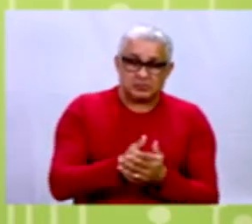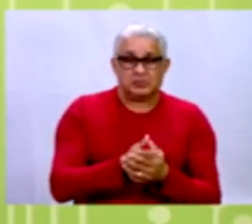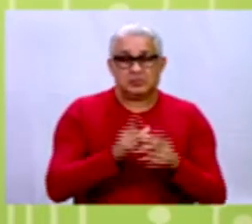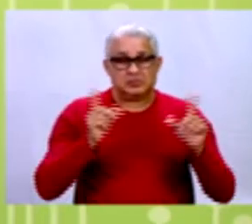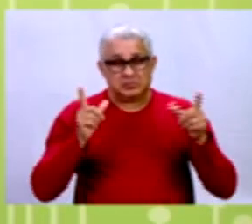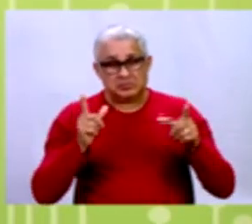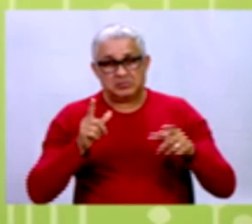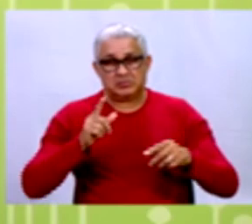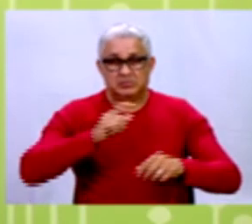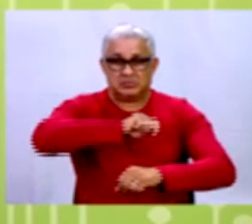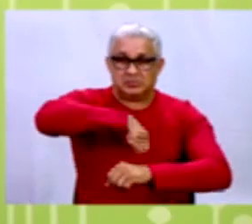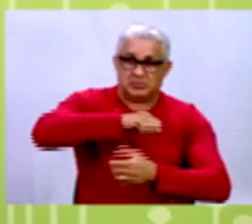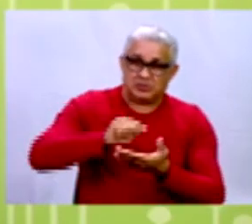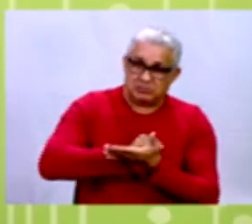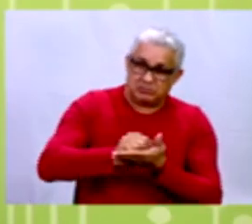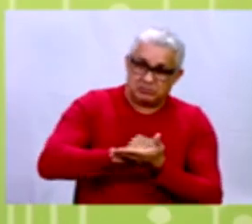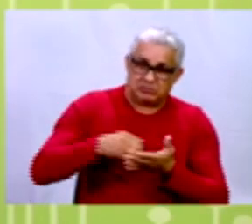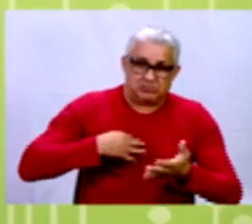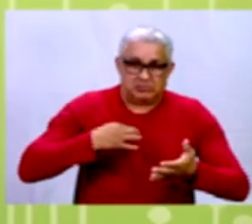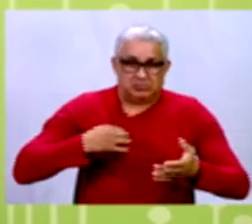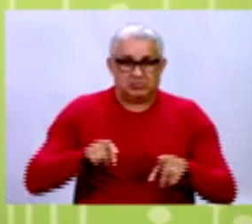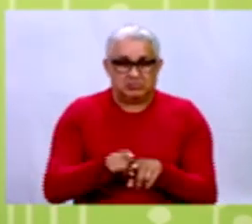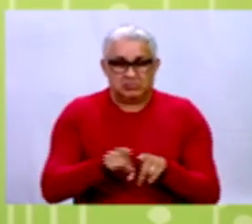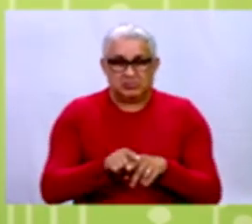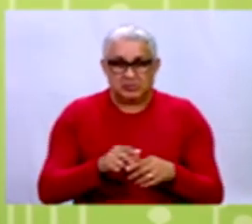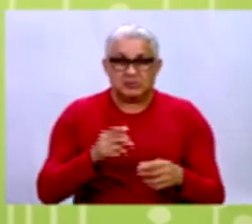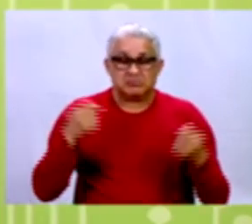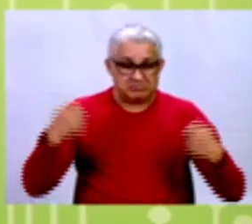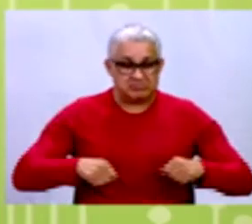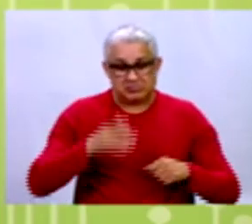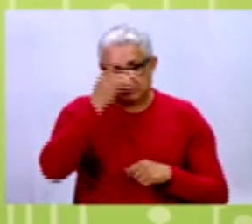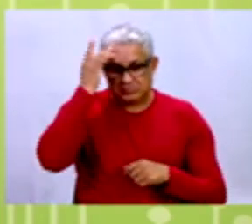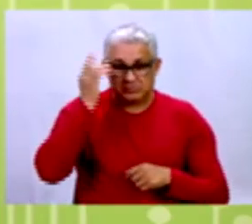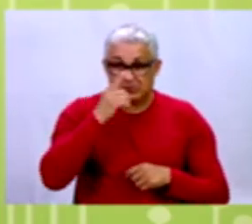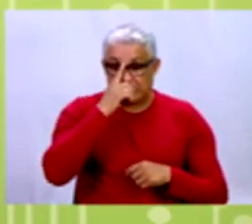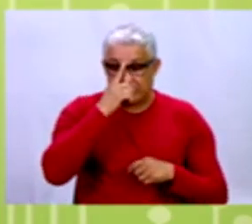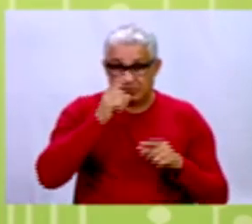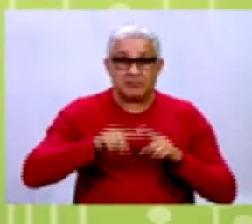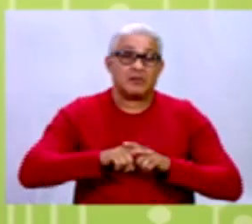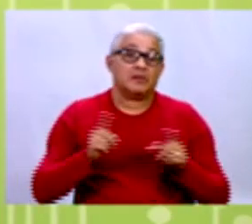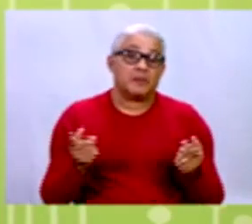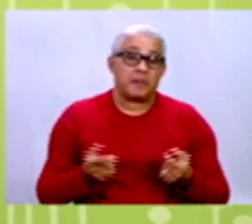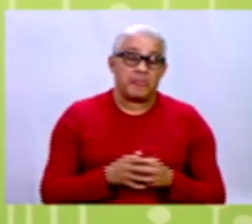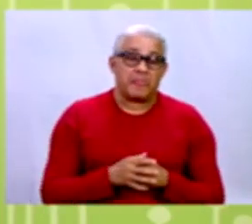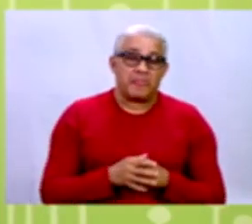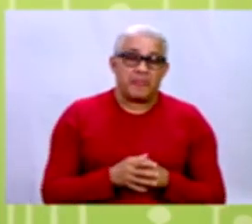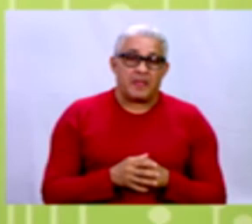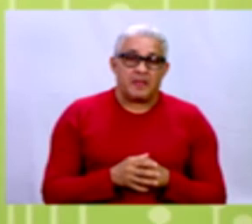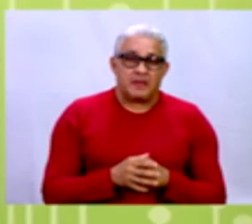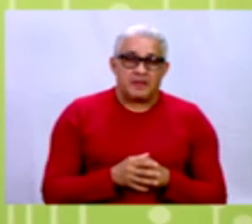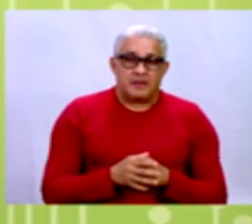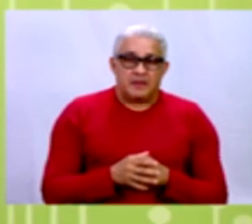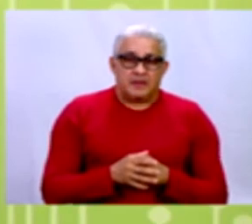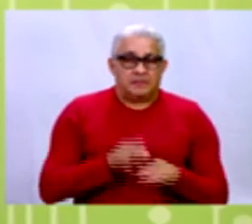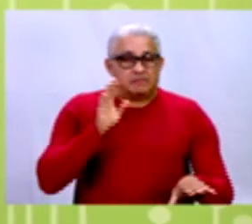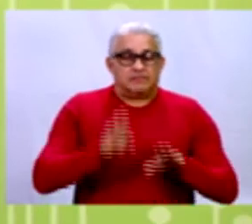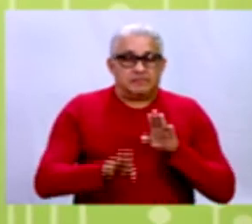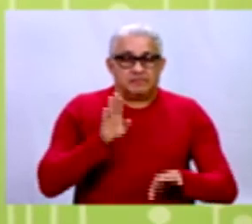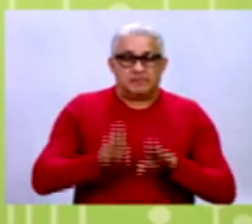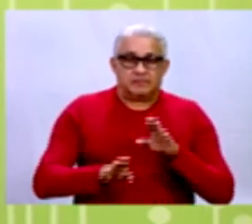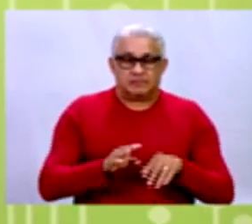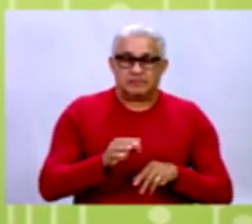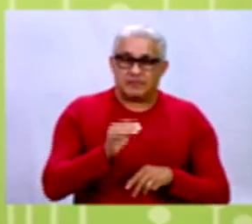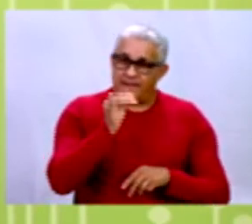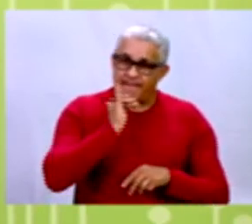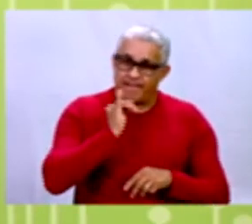máquina de lavar, que coisa que todo mundo, né, chega um dia que precisa disso. Mas, no caso, dependendo dos